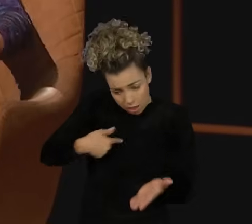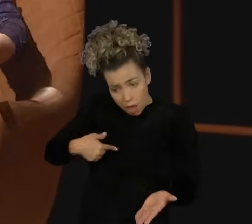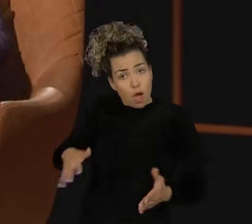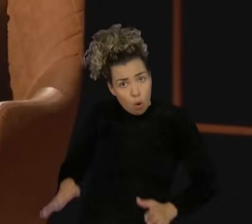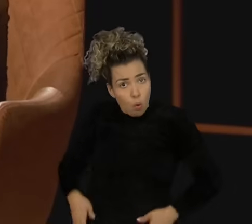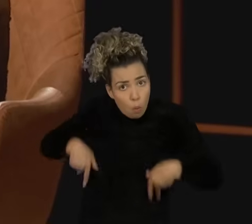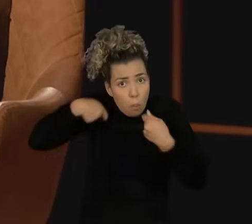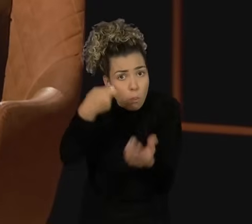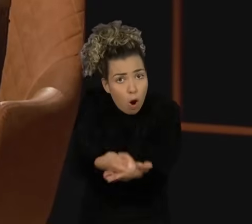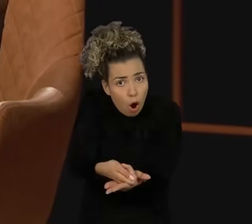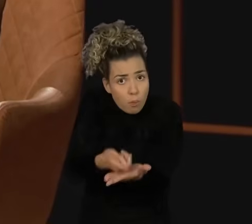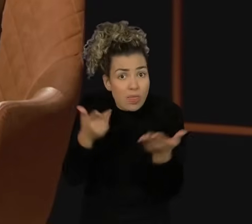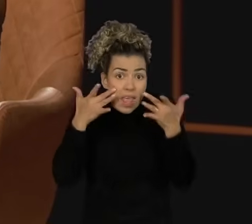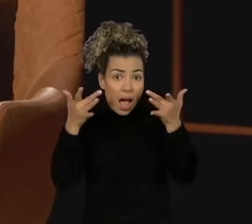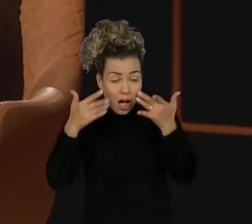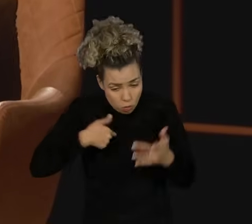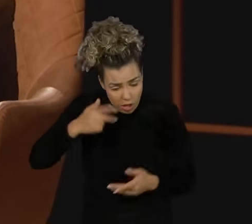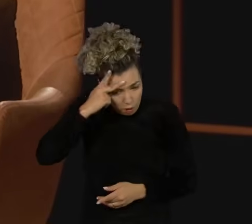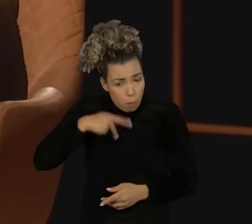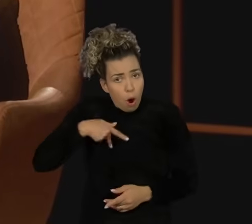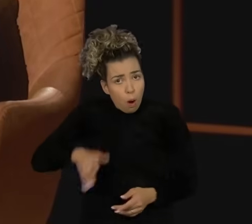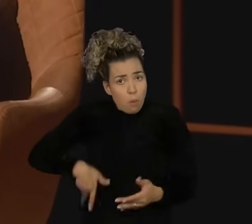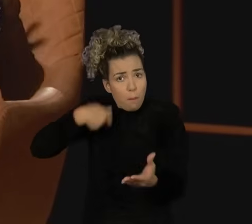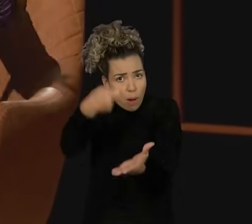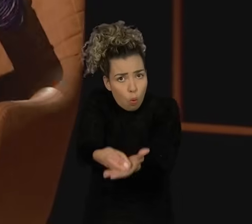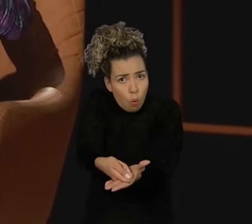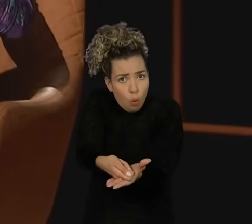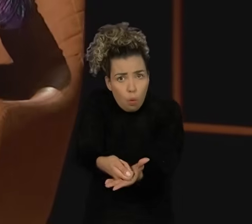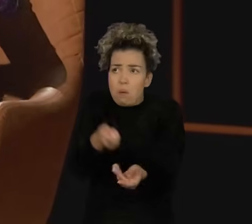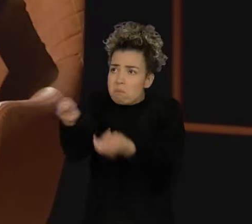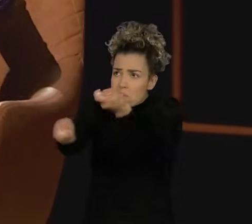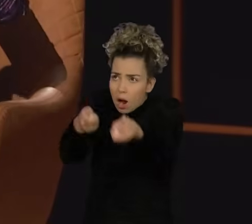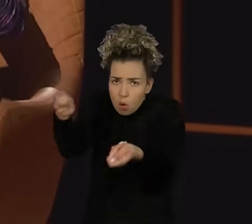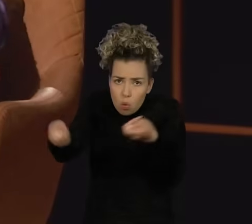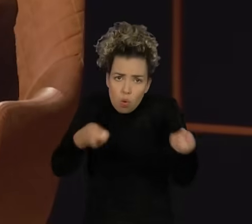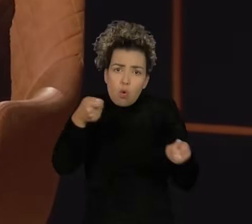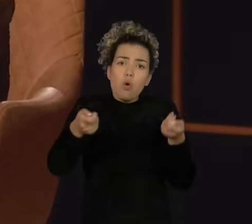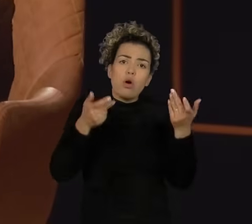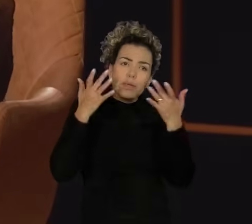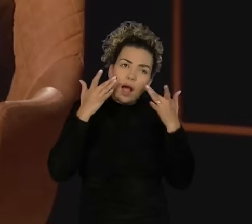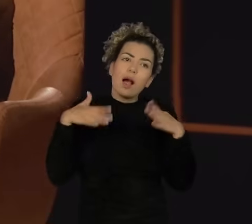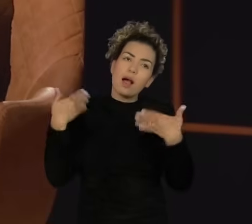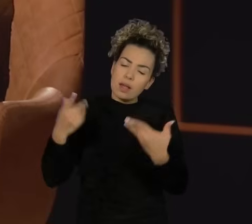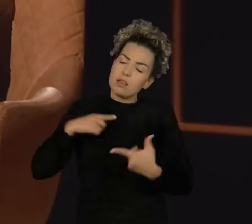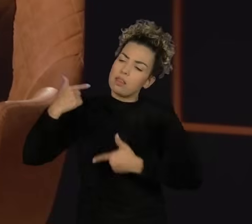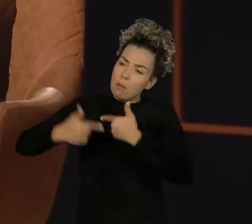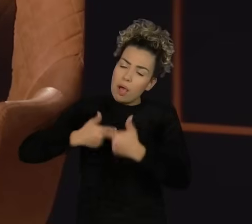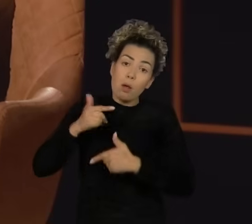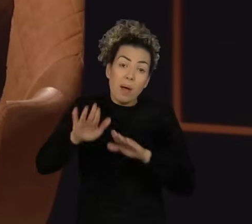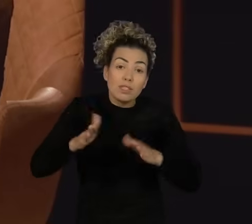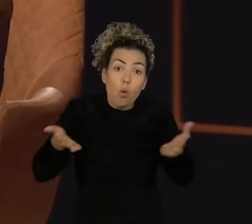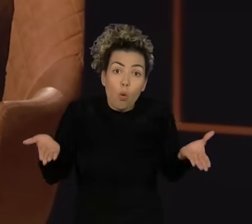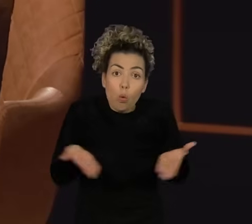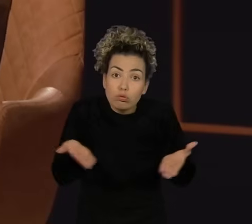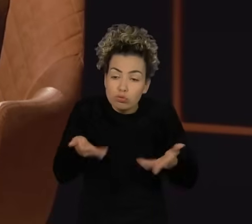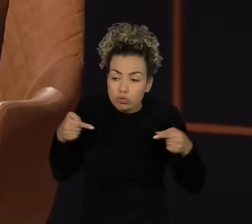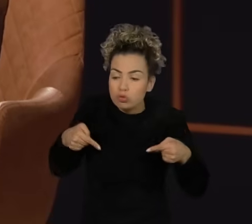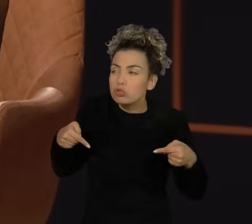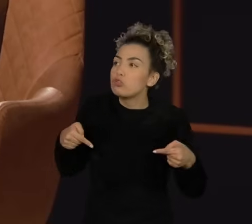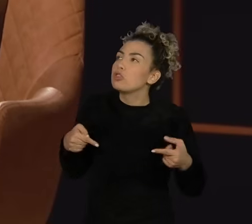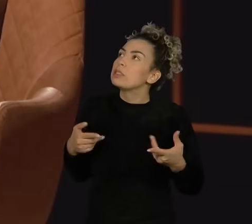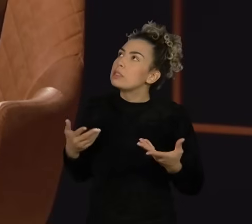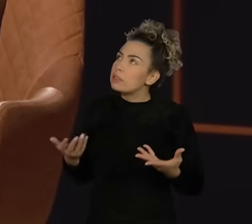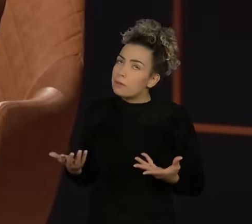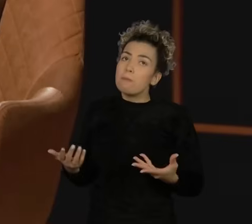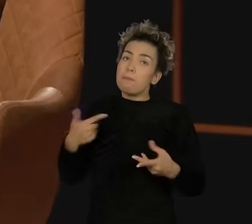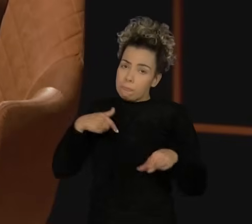paguei a peça para fazer. E aí, a partir disso, eu comecei, sim, fazendo outros trabalhos, mas hoje em dia, eu estou muito